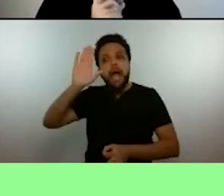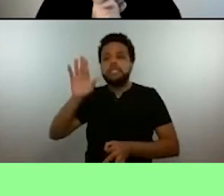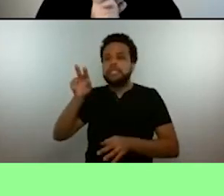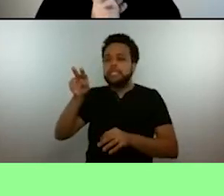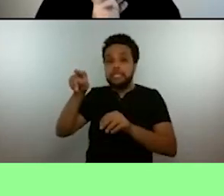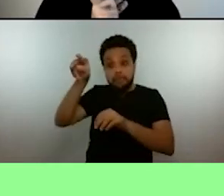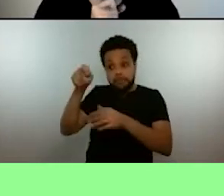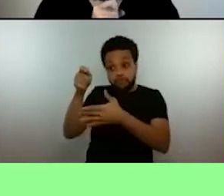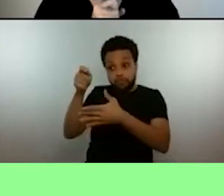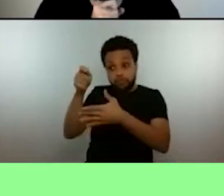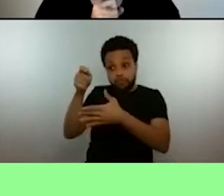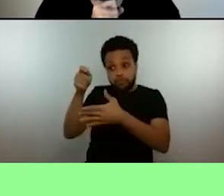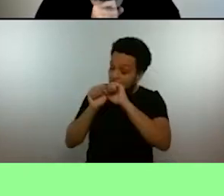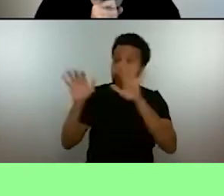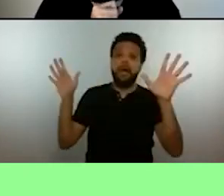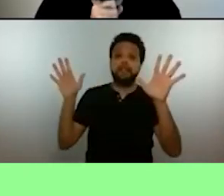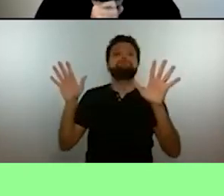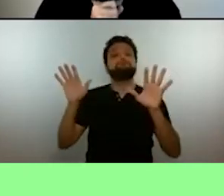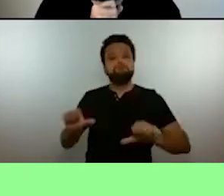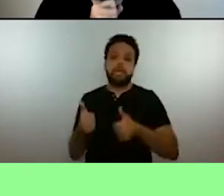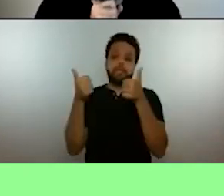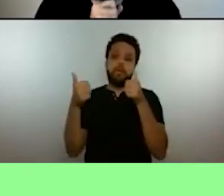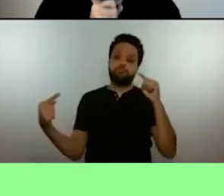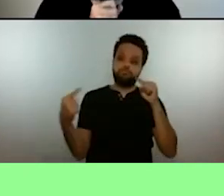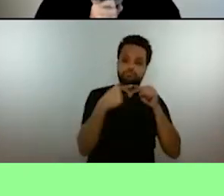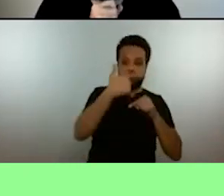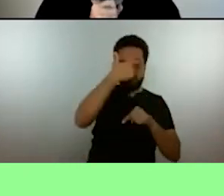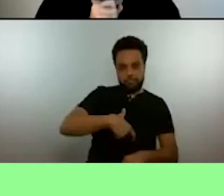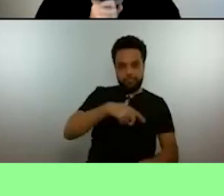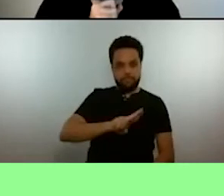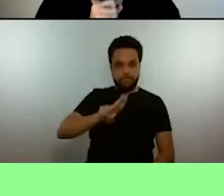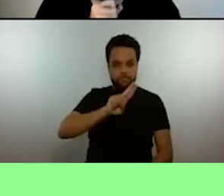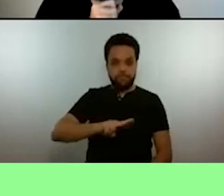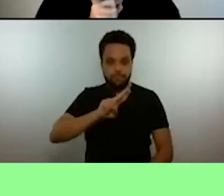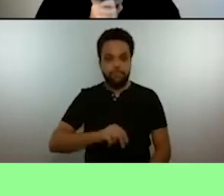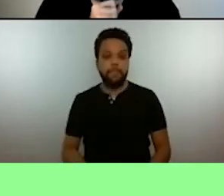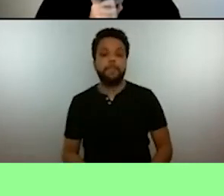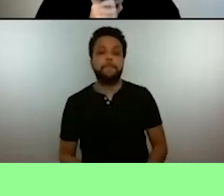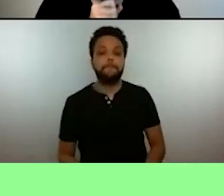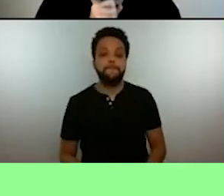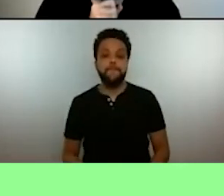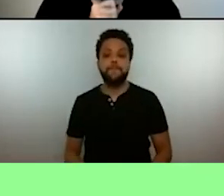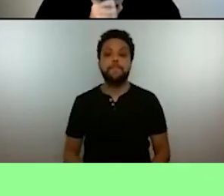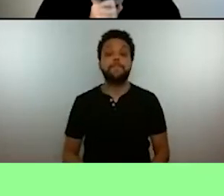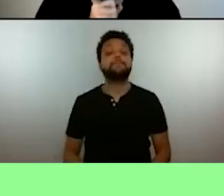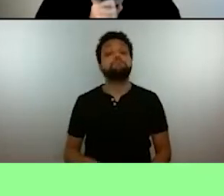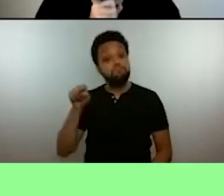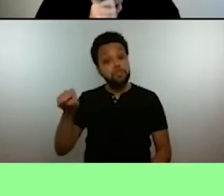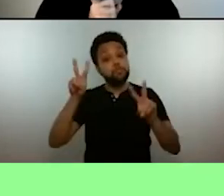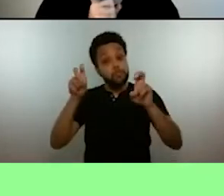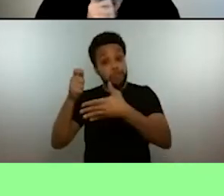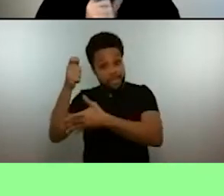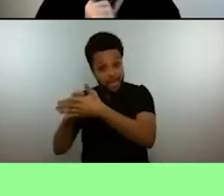for o seu texto, melhor. Isso falando em relação a texto. Em relação a imagens, por